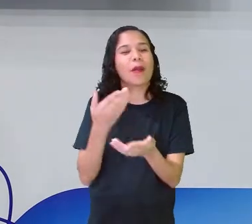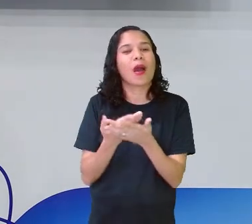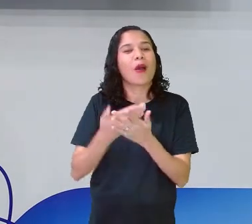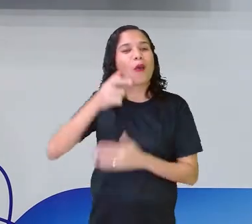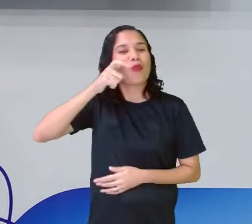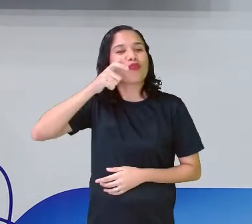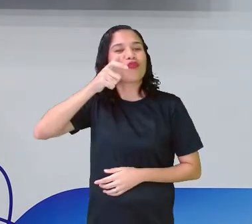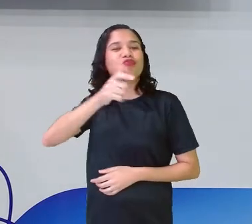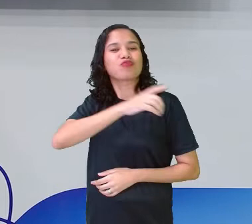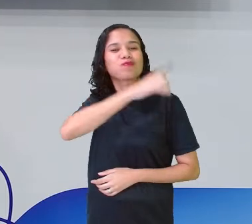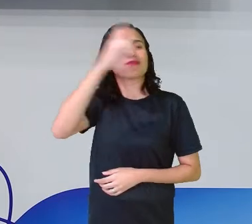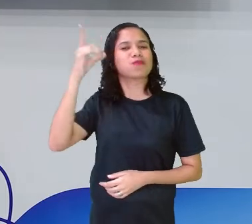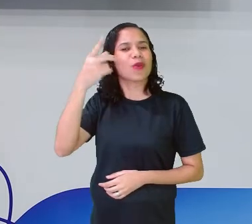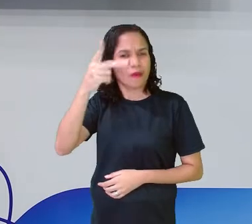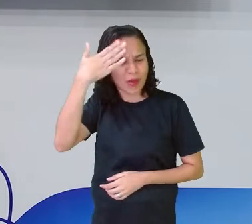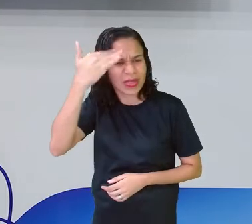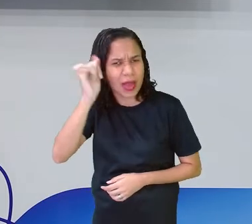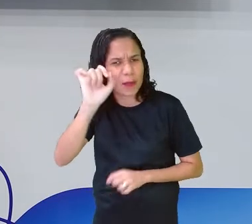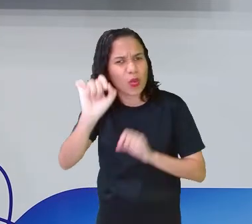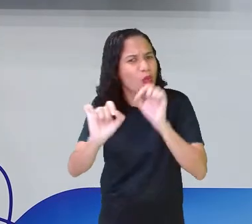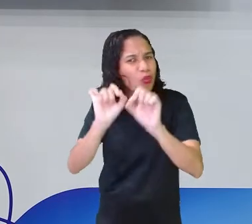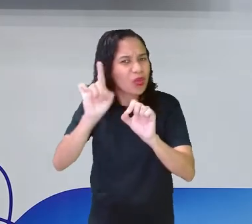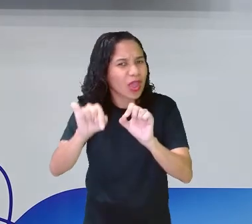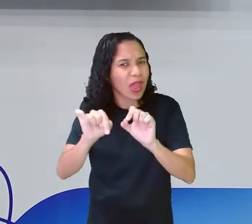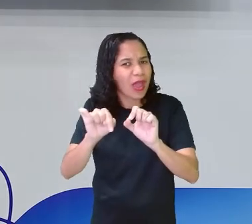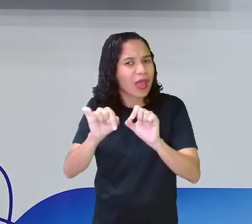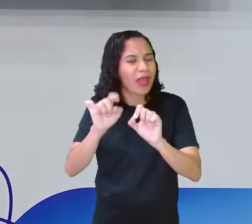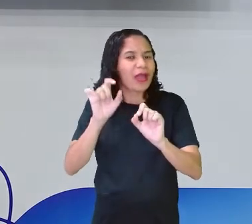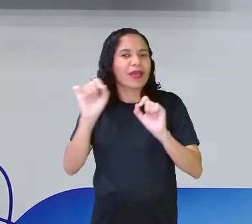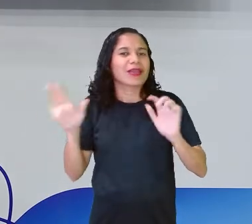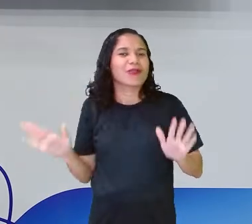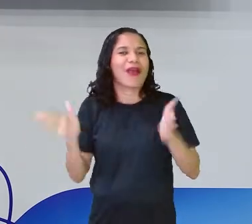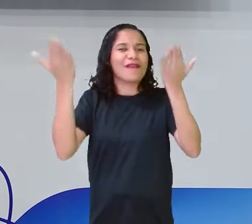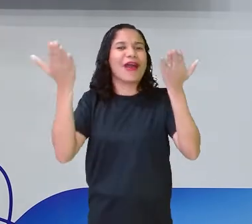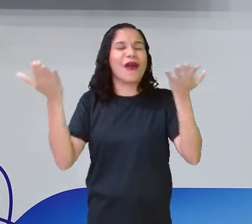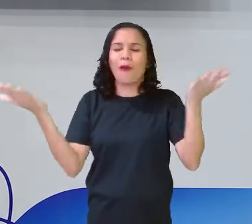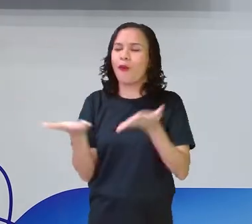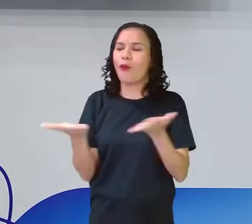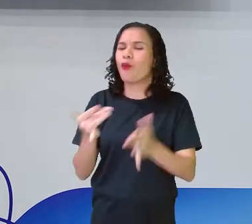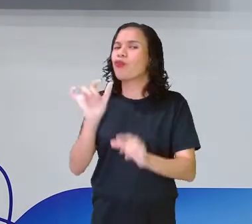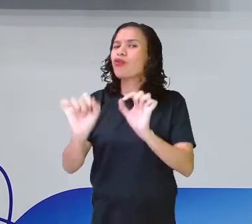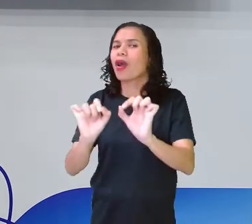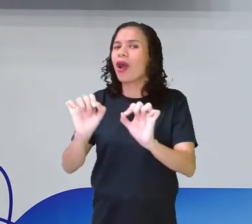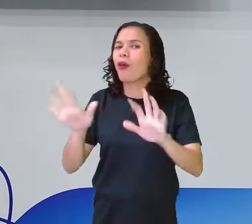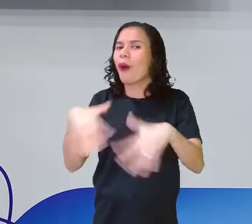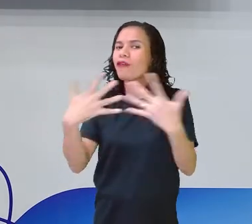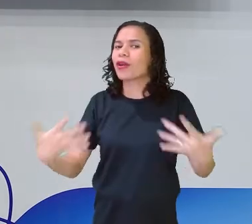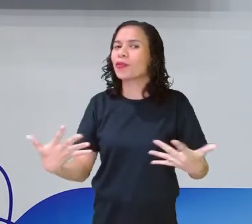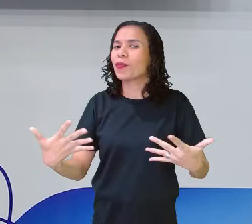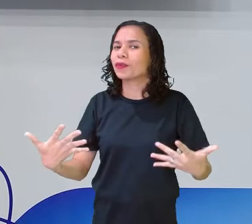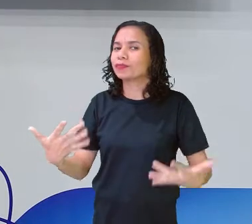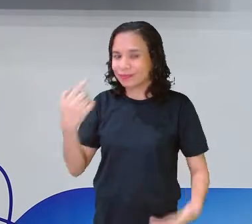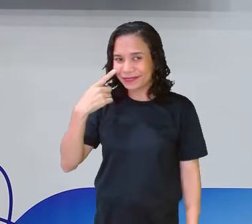né? Alguém sabe me dizer que comemoração seria essa?